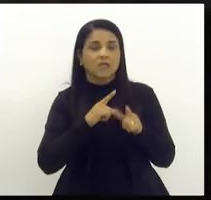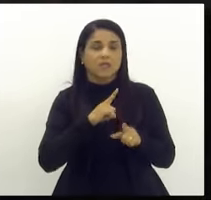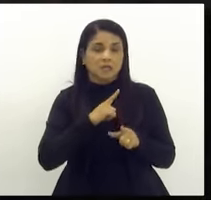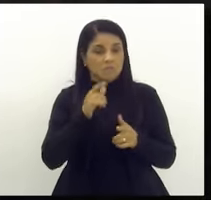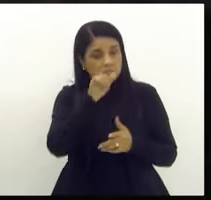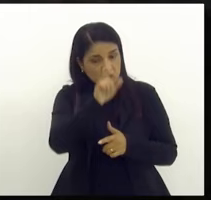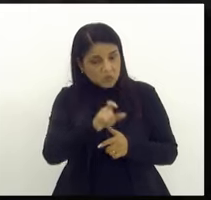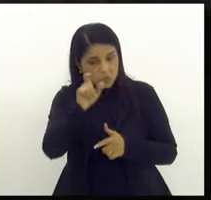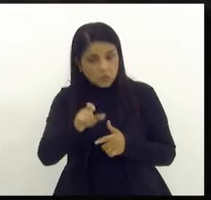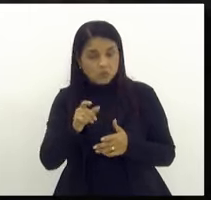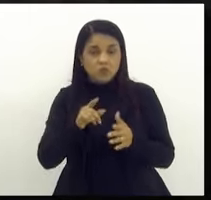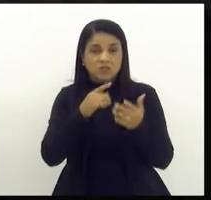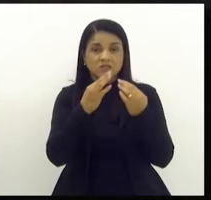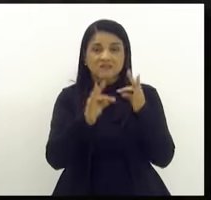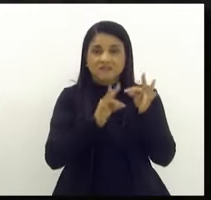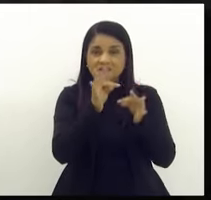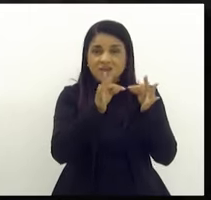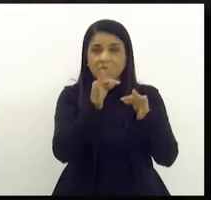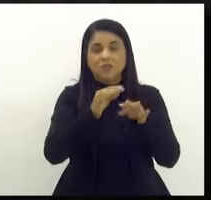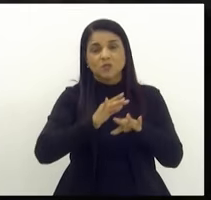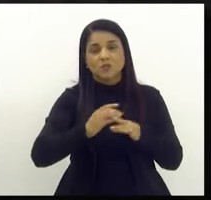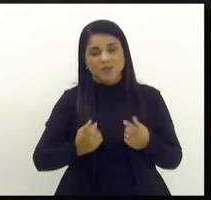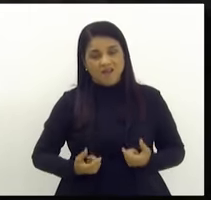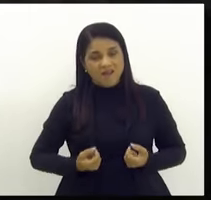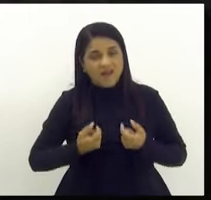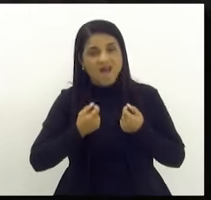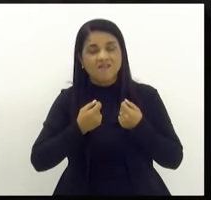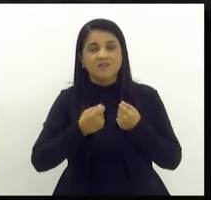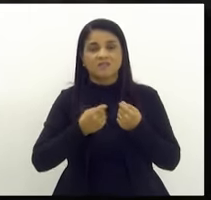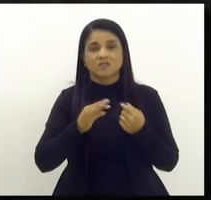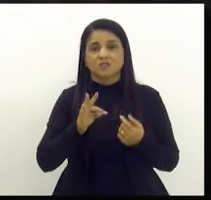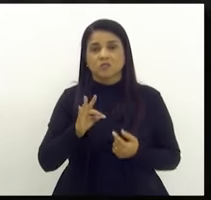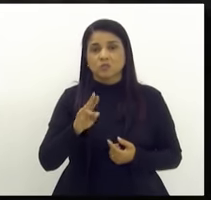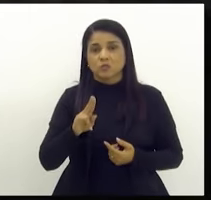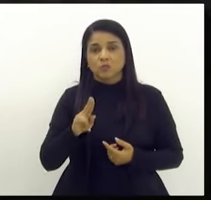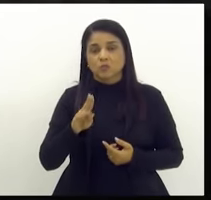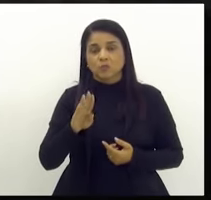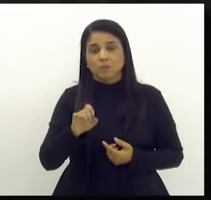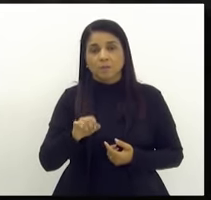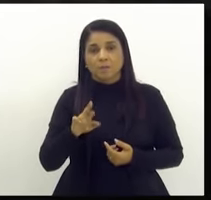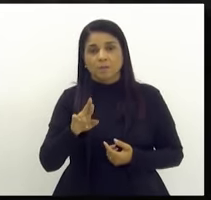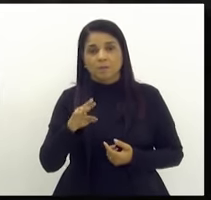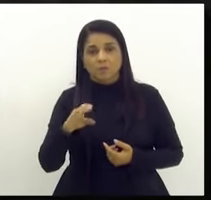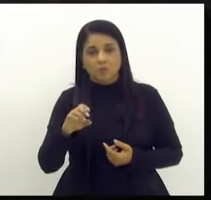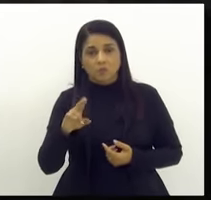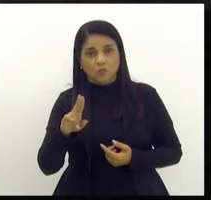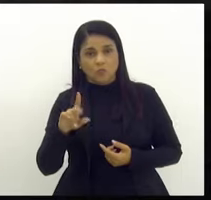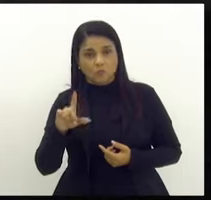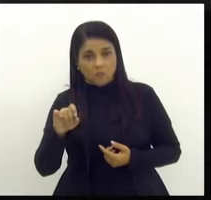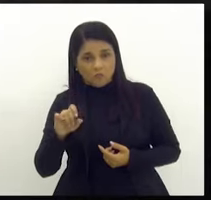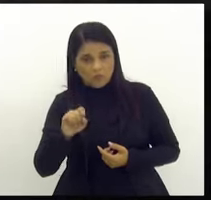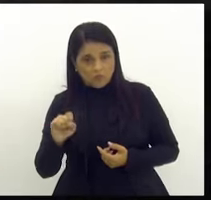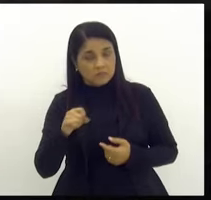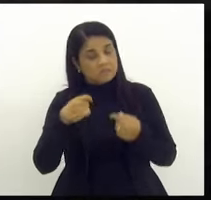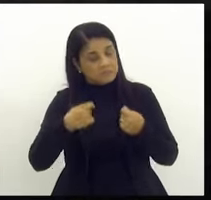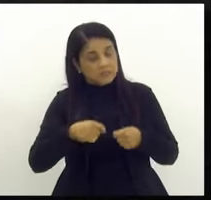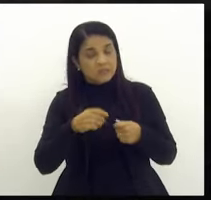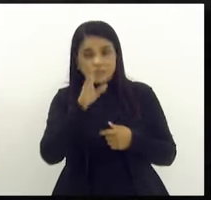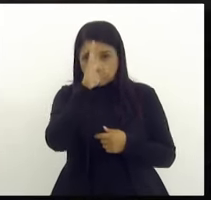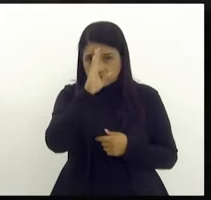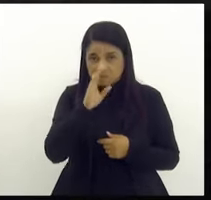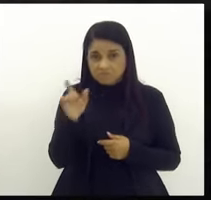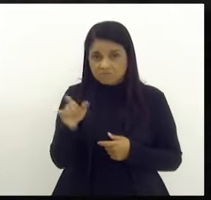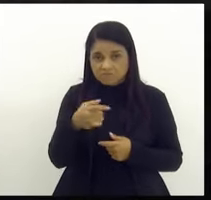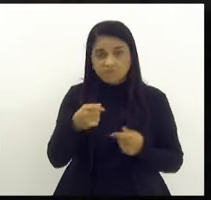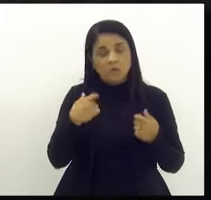tratamento de de tuberculose que dependem da gratuidade para chegar até o seu tratamento então é disso que a gente tá falando um